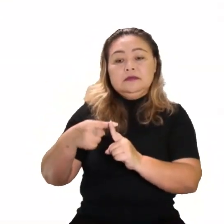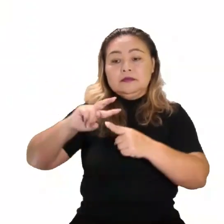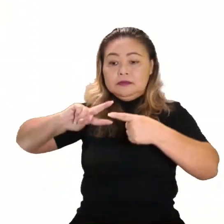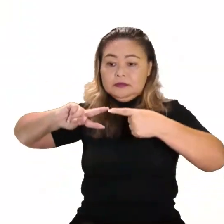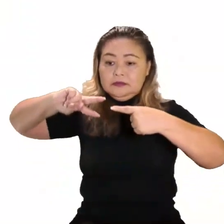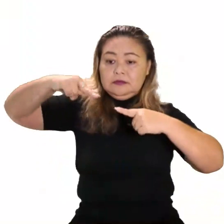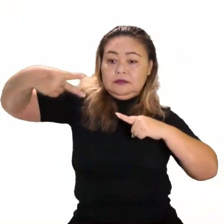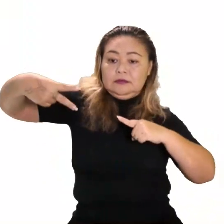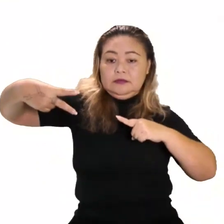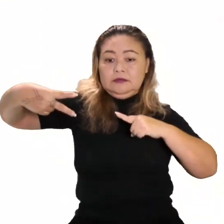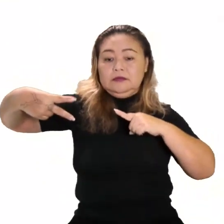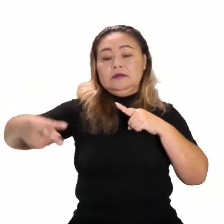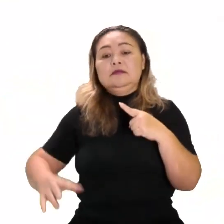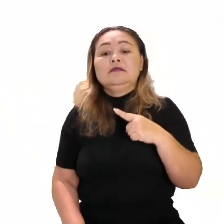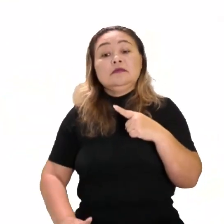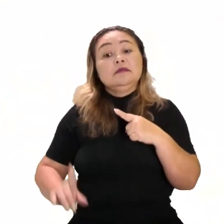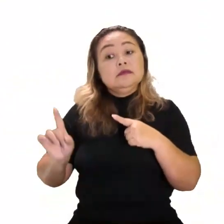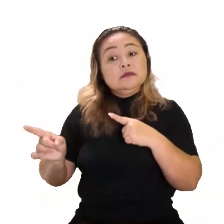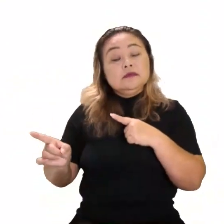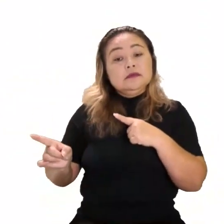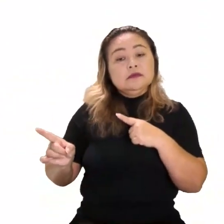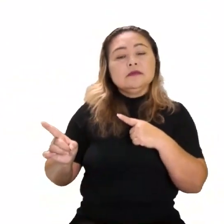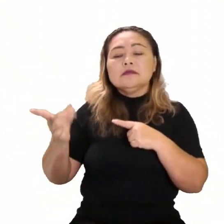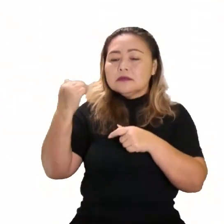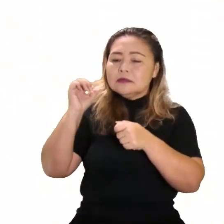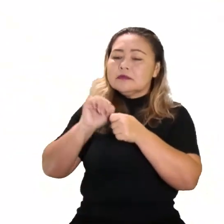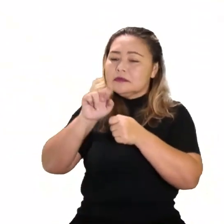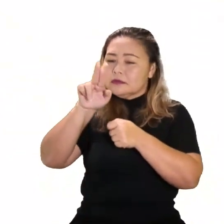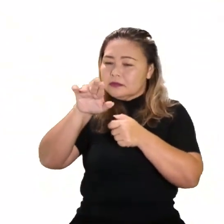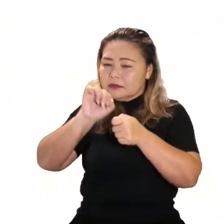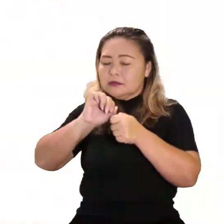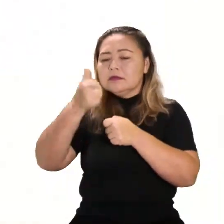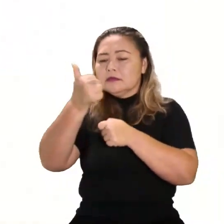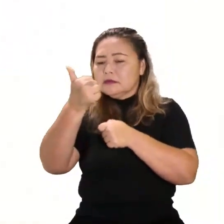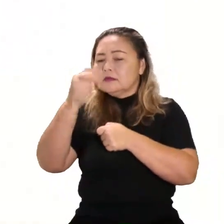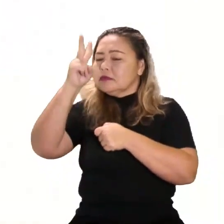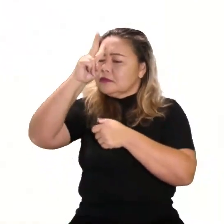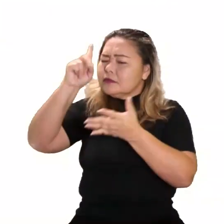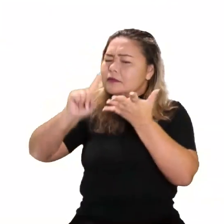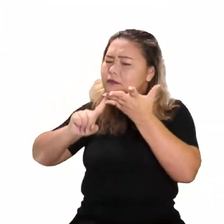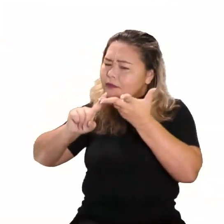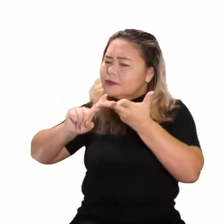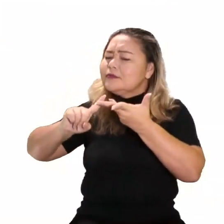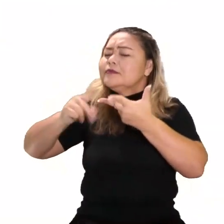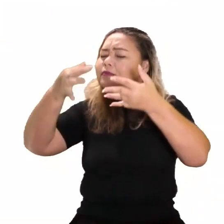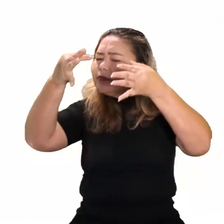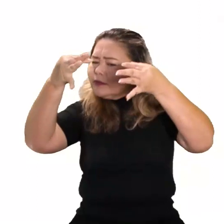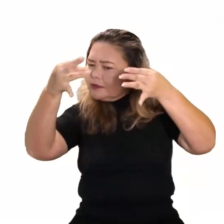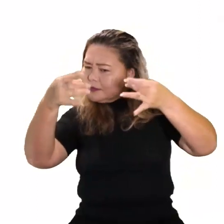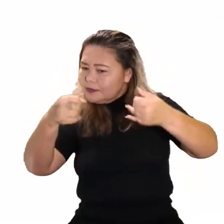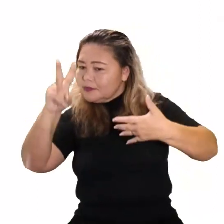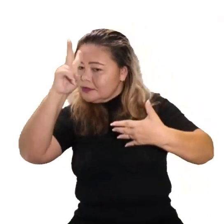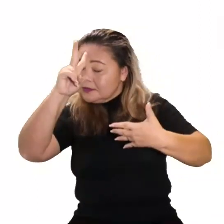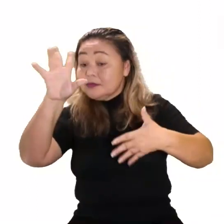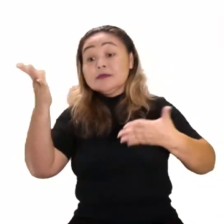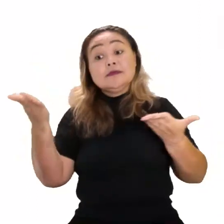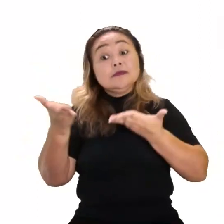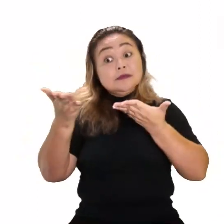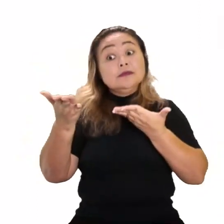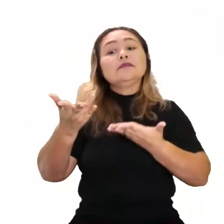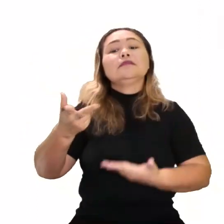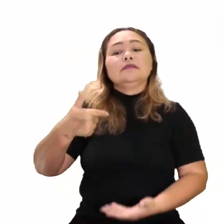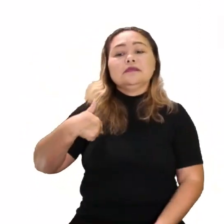pelo inverso dessa fração. Isso aí a gente fez lá na unidade 1, né? Na unidade 1 a gente relembrou muitos detalhes que agora é o momento